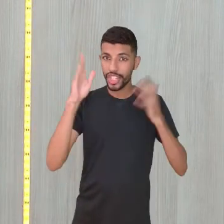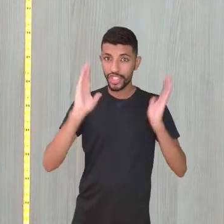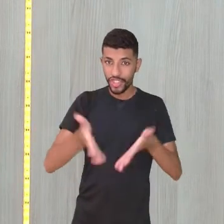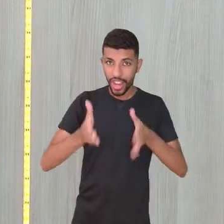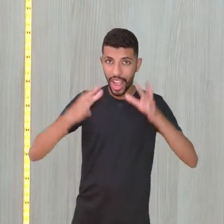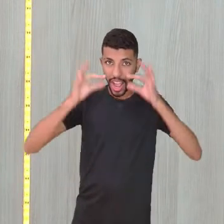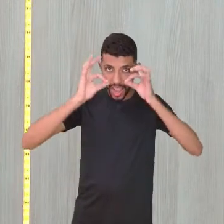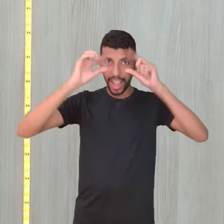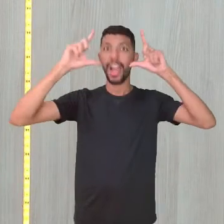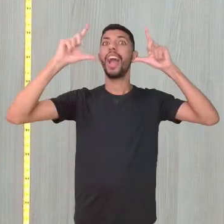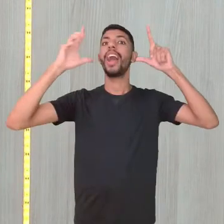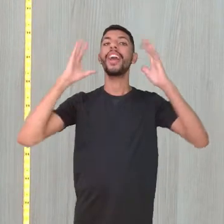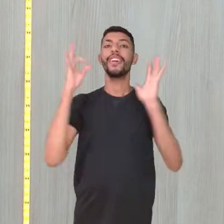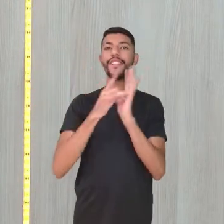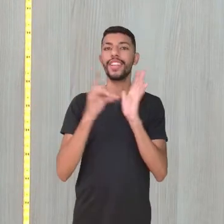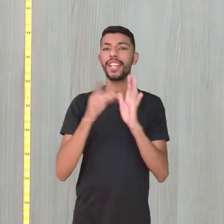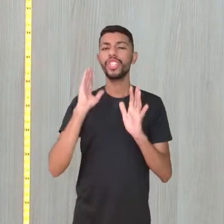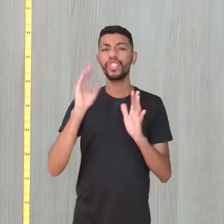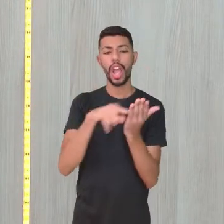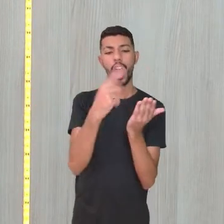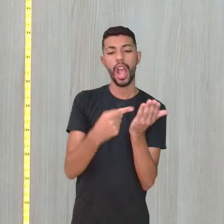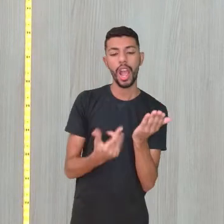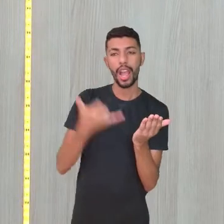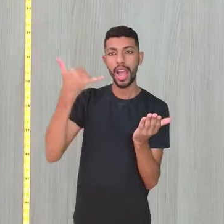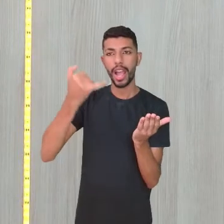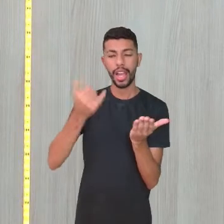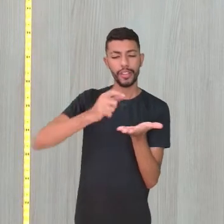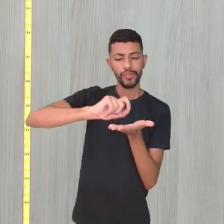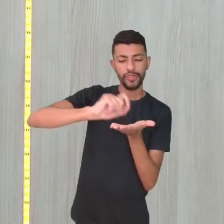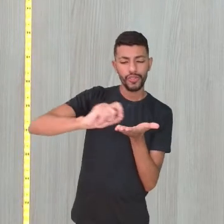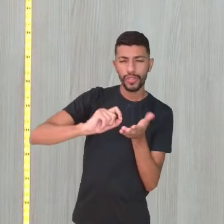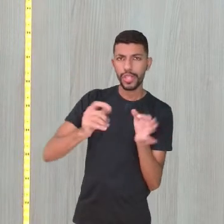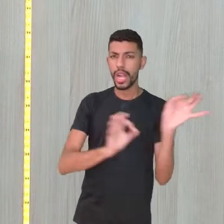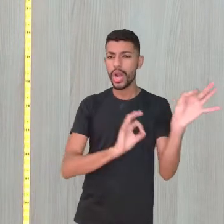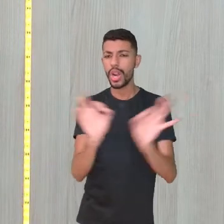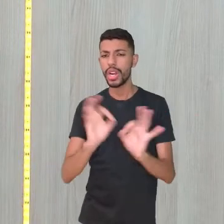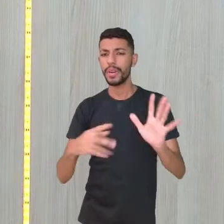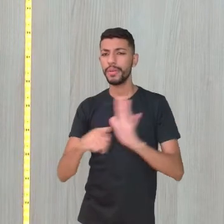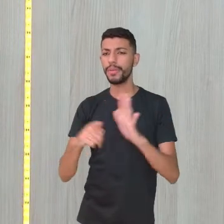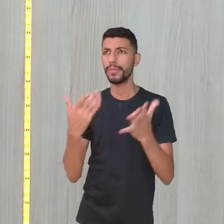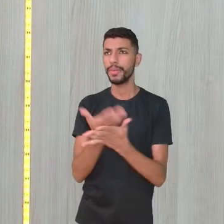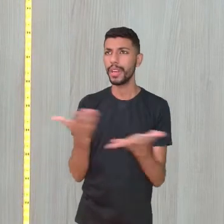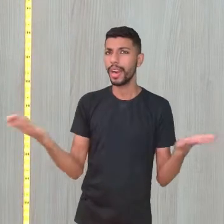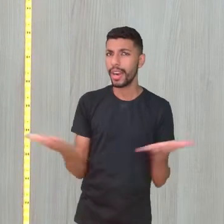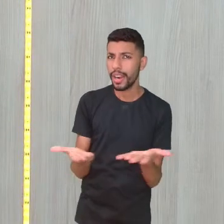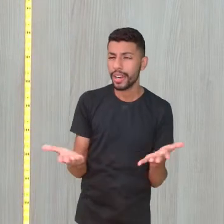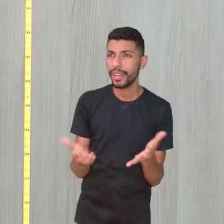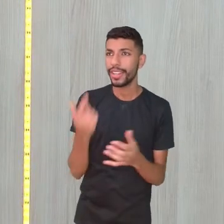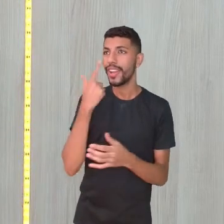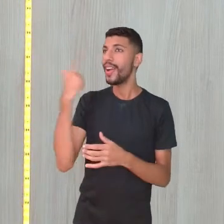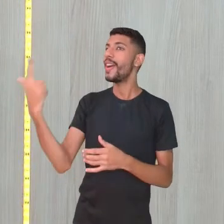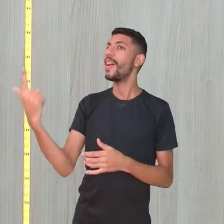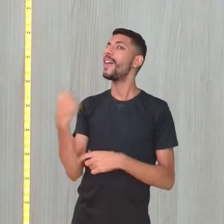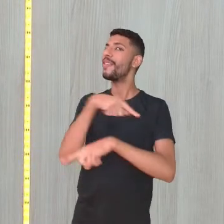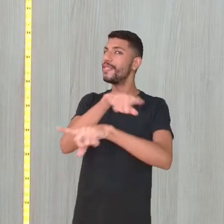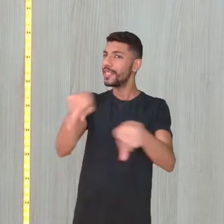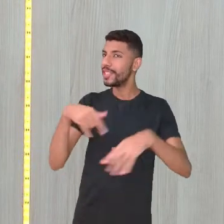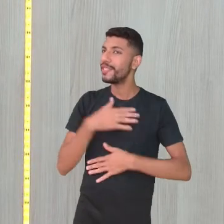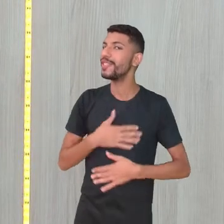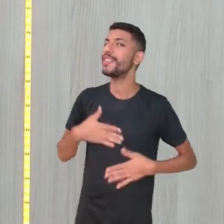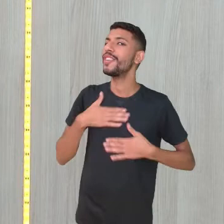de fato? Já estão com o caderninho, a caneta, tudo preparado para essa aula? Olha que vocês vão gostar,